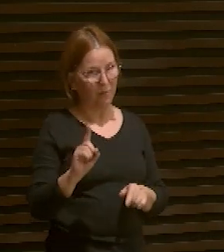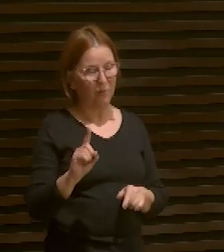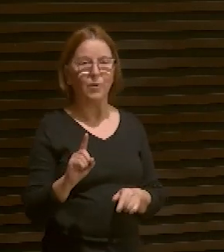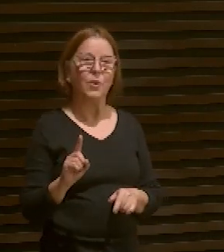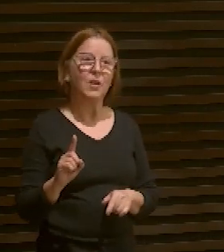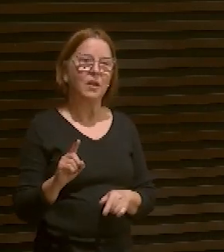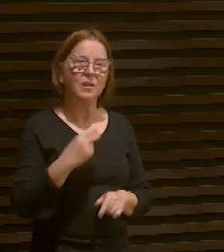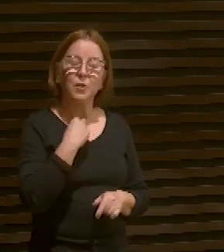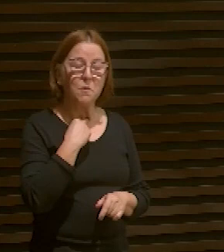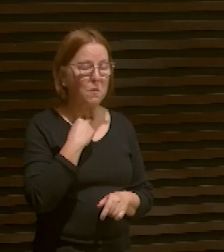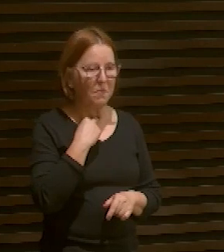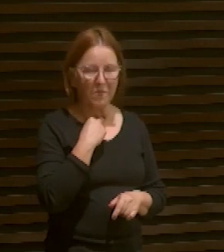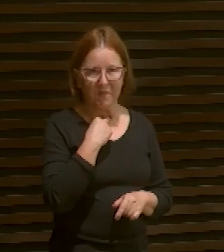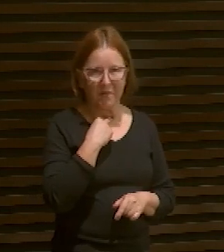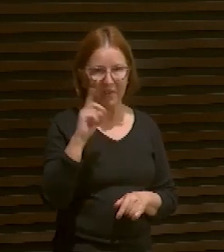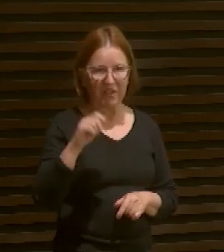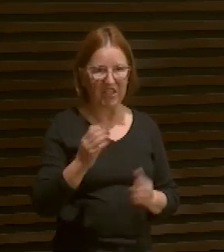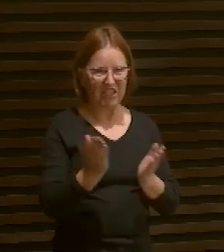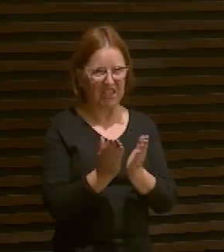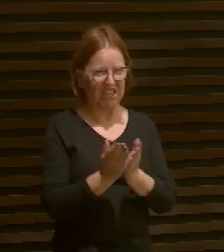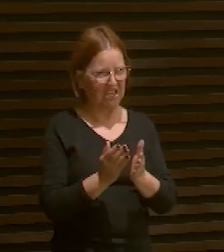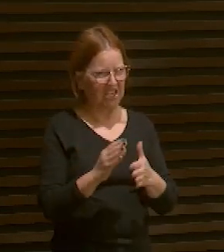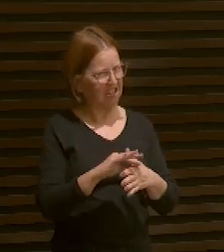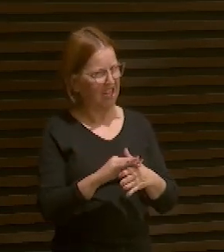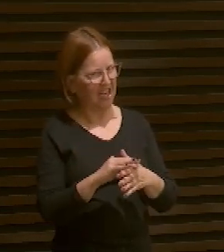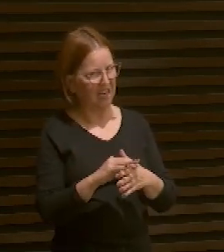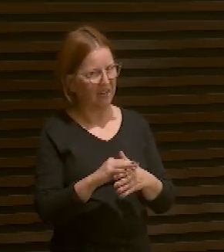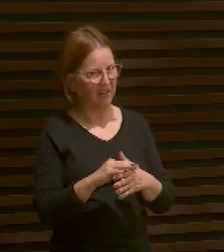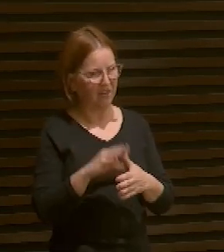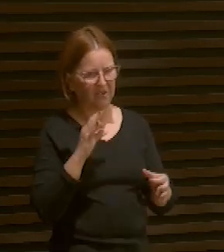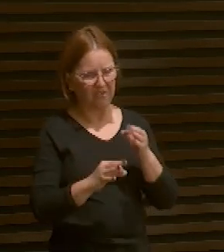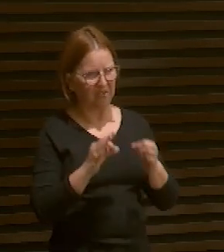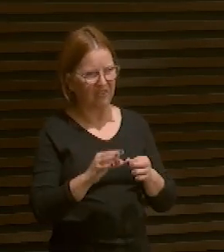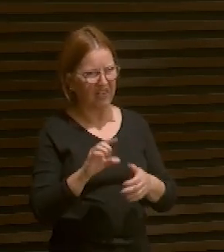Não pode ser de justificado apenas da boca para fora.